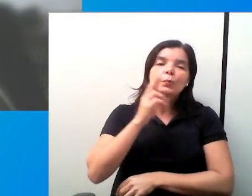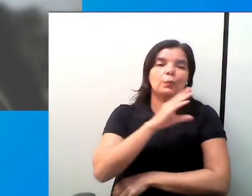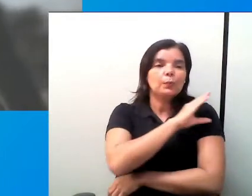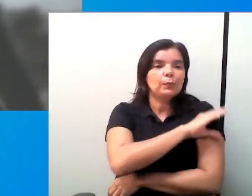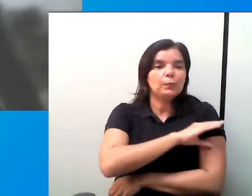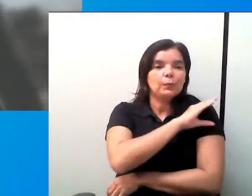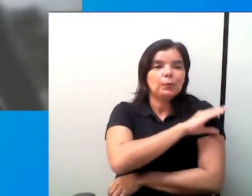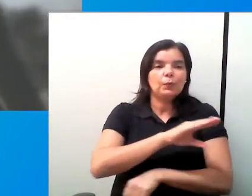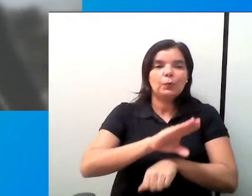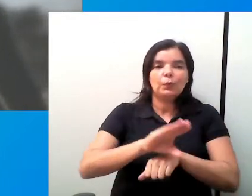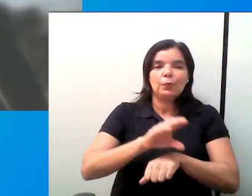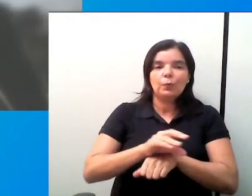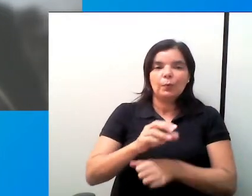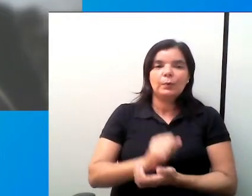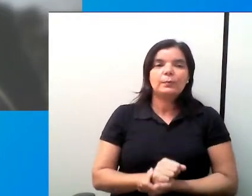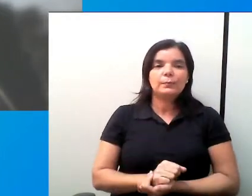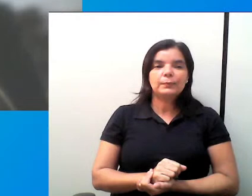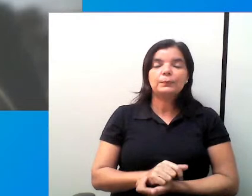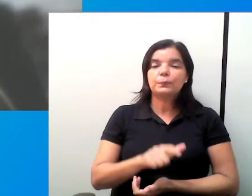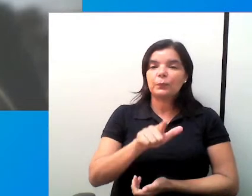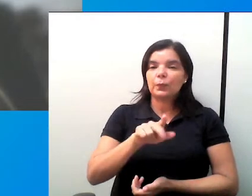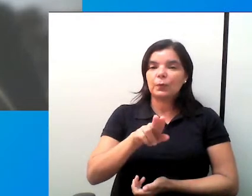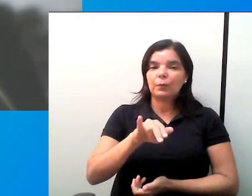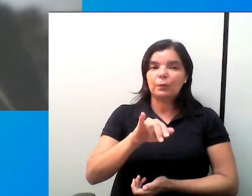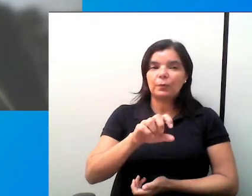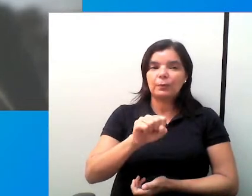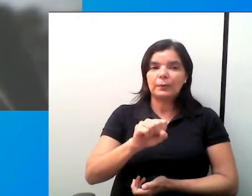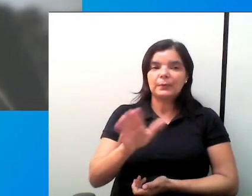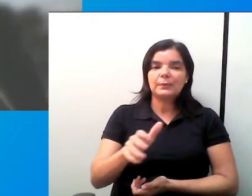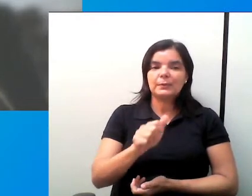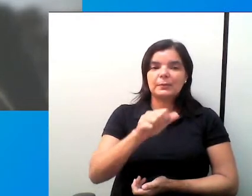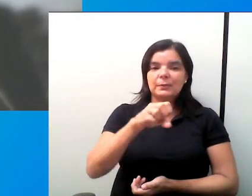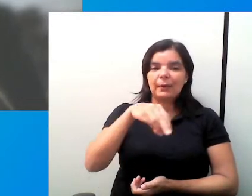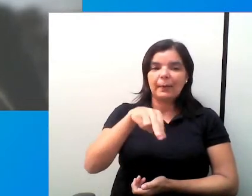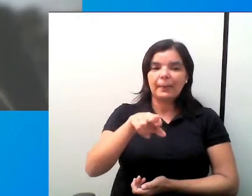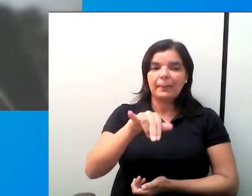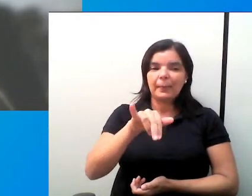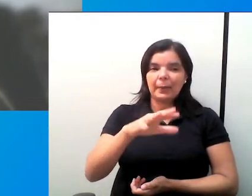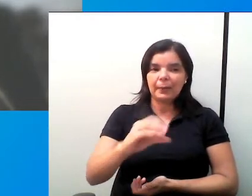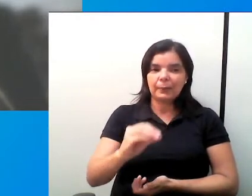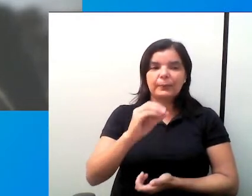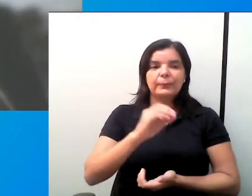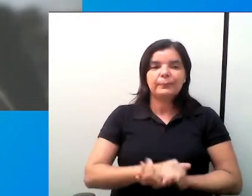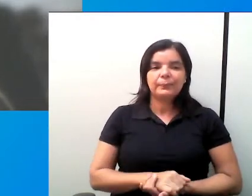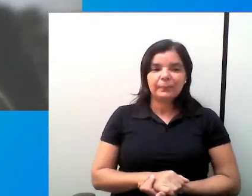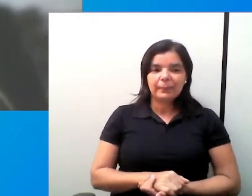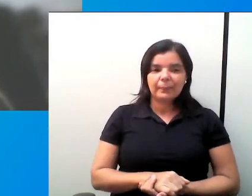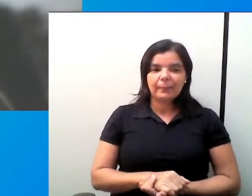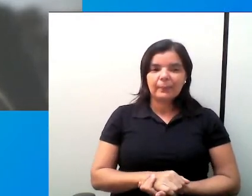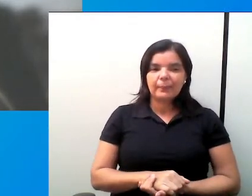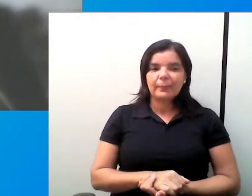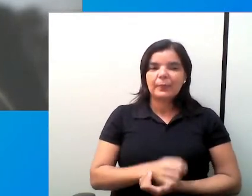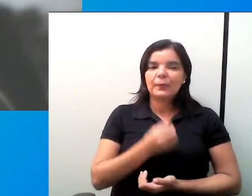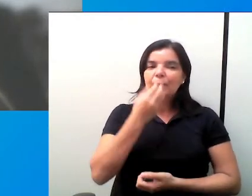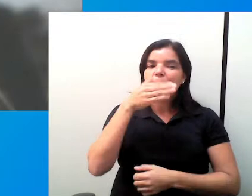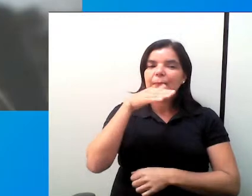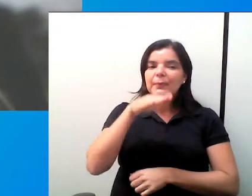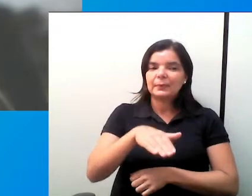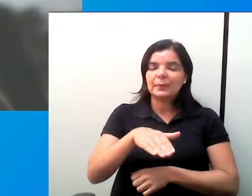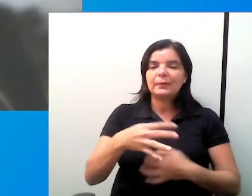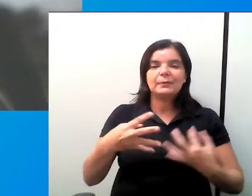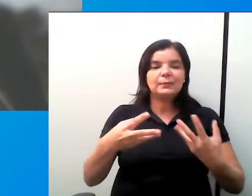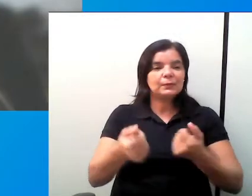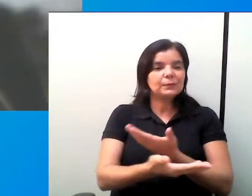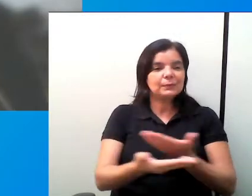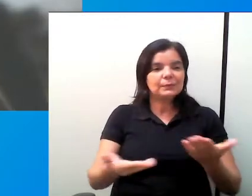curso, o professor Luiz Américo Vale. Professor Luiz Américo. Boa tarde a todos.